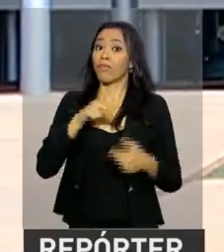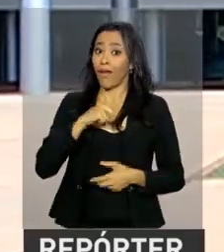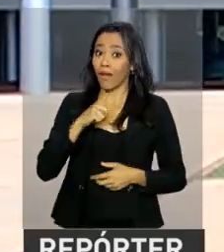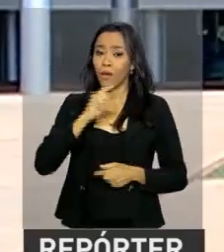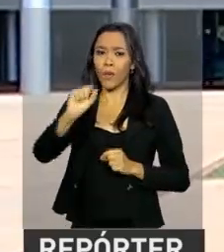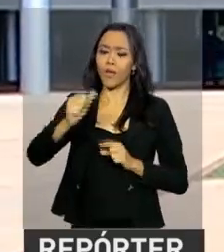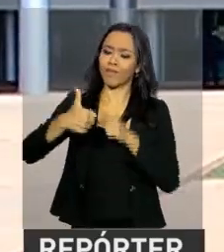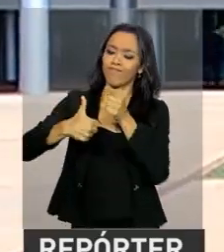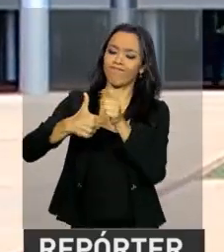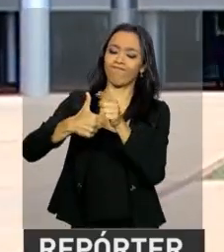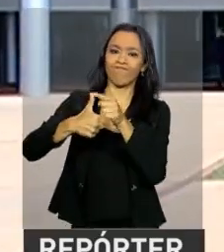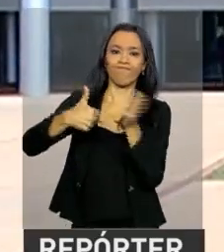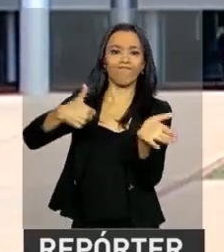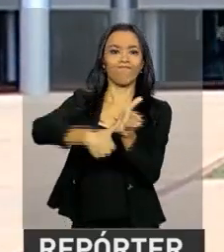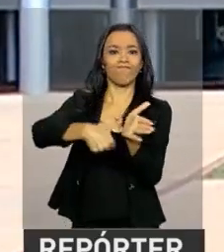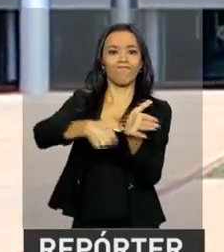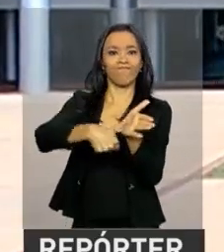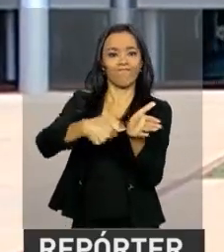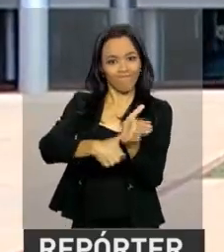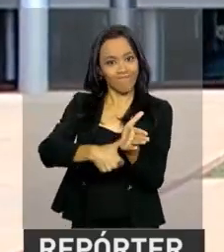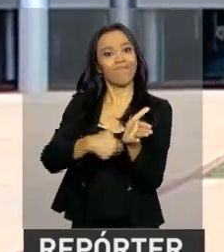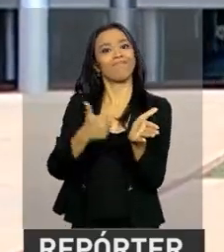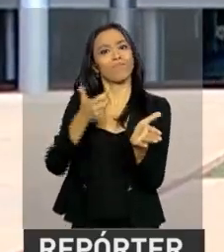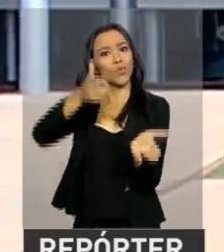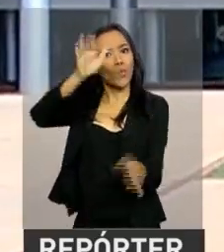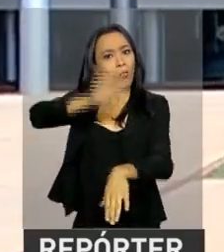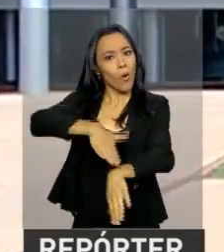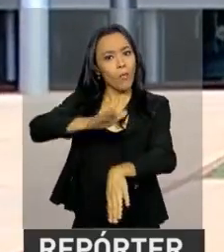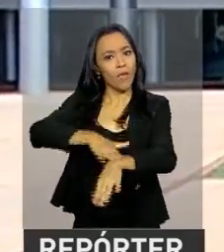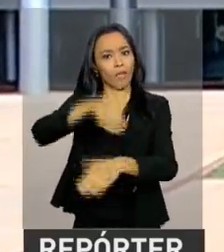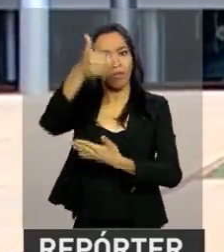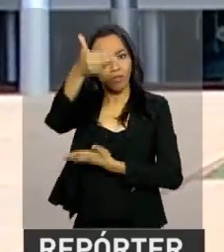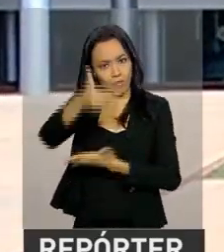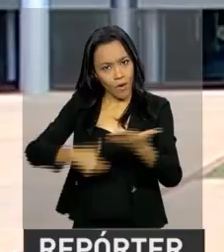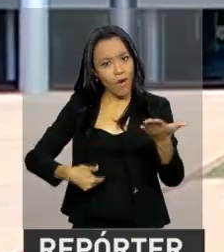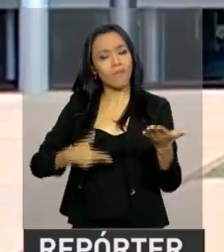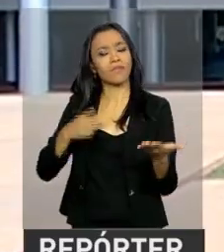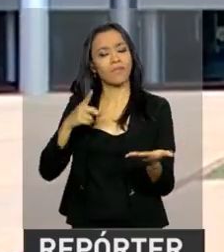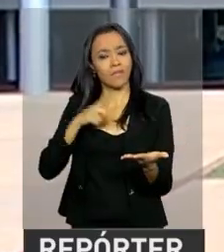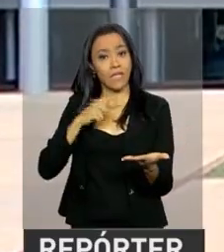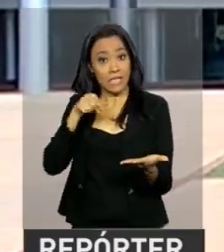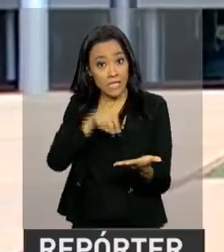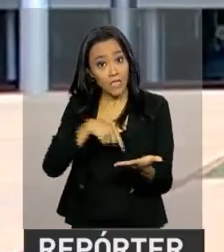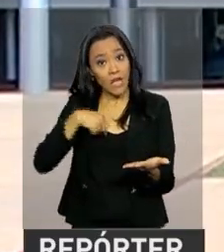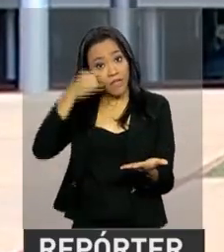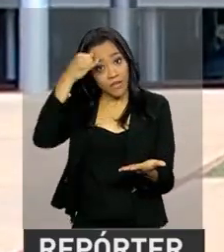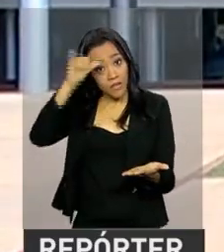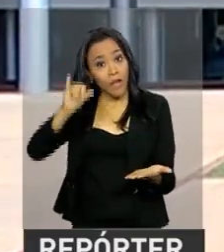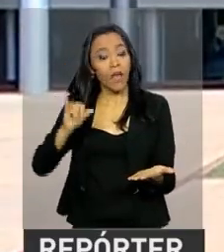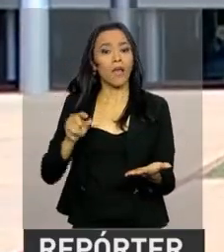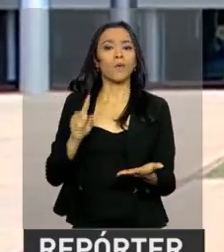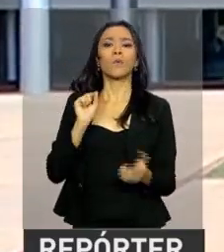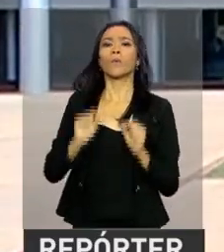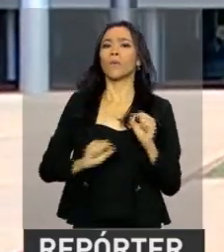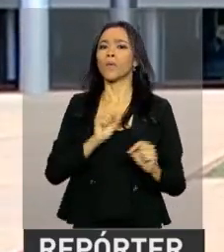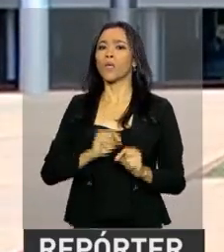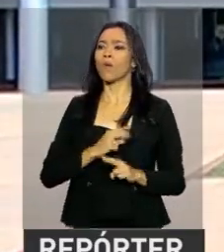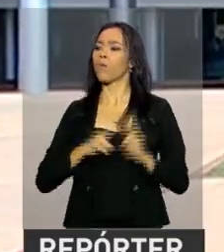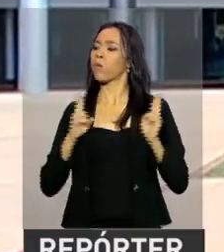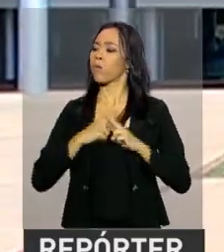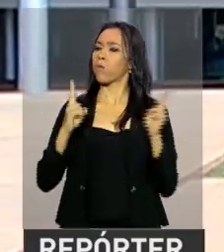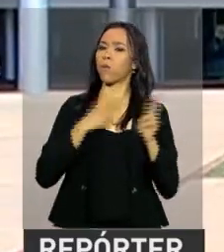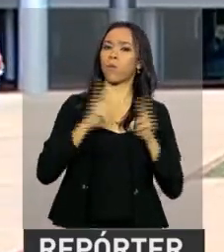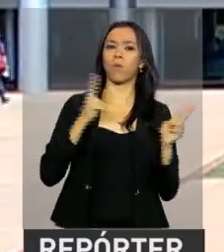identificação biométrica dos candidatos no momento das provas. Isso é para inibir qualquer possibilidade de